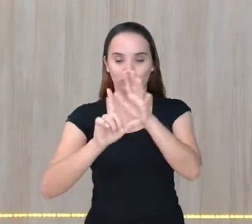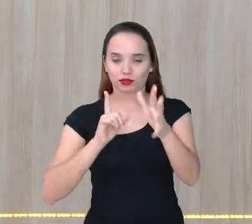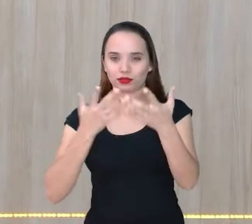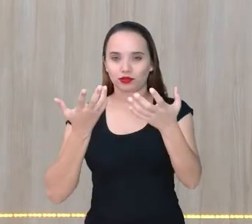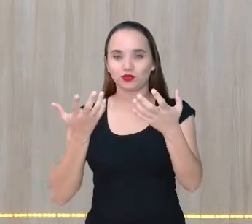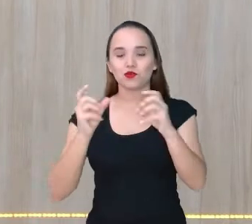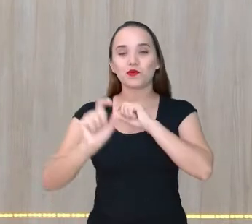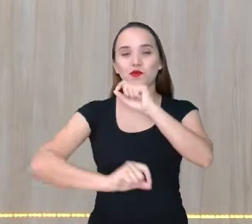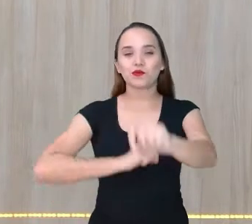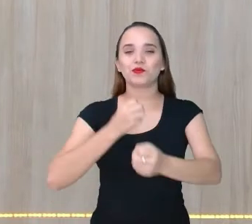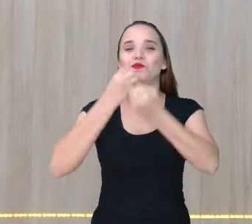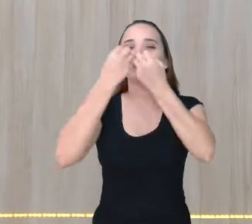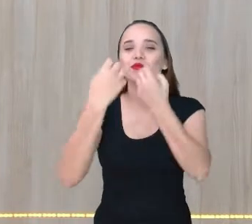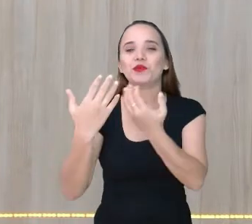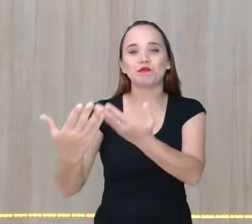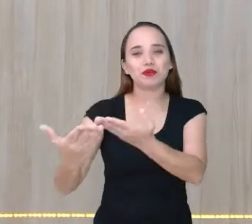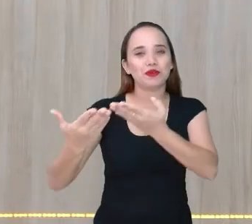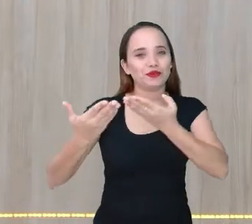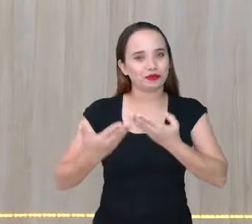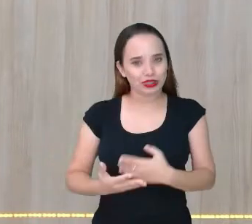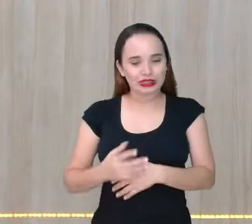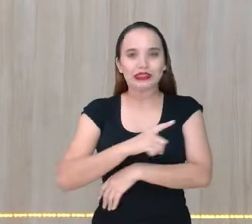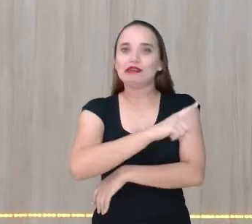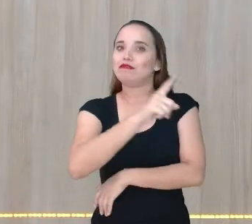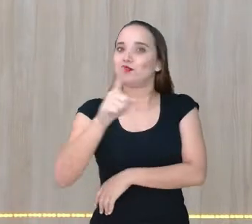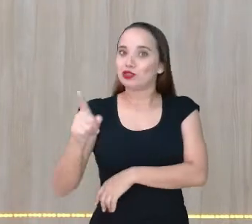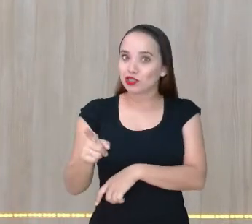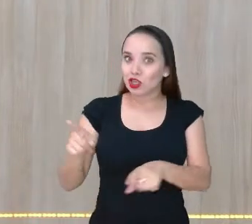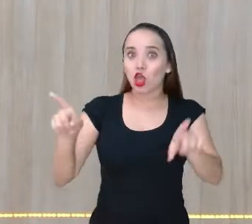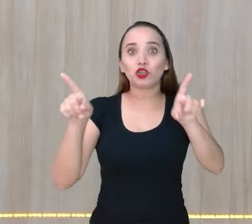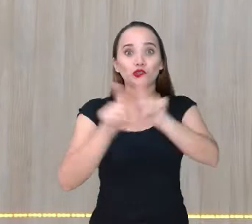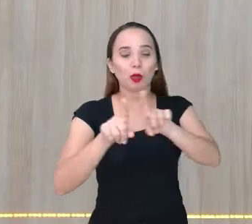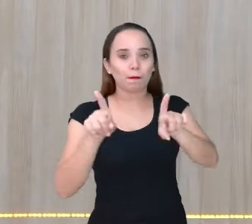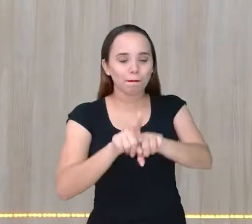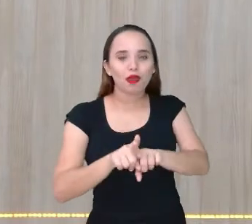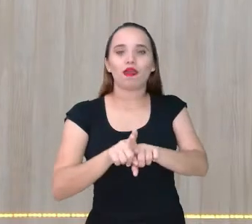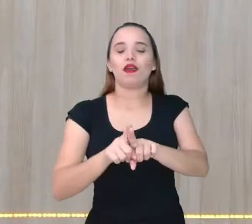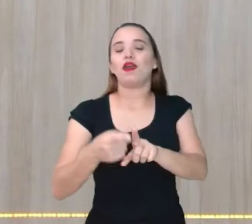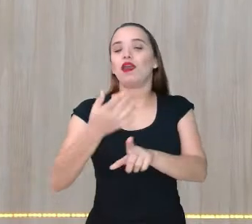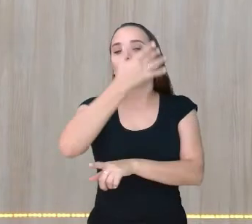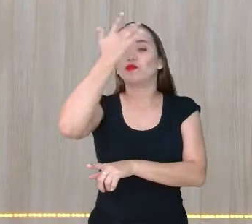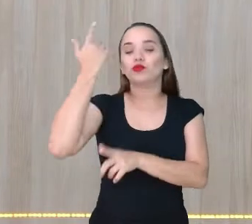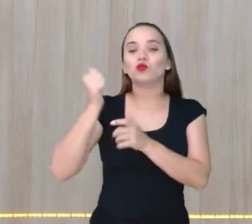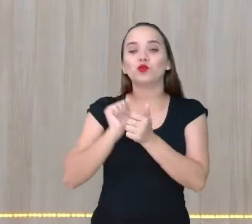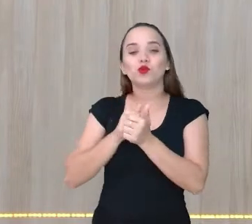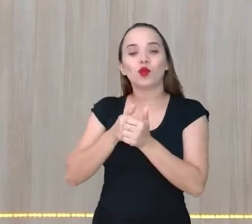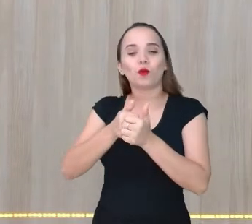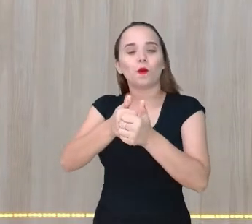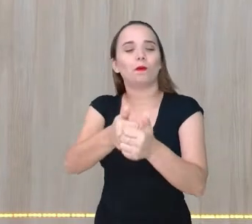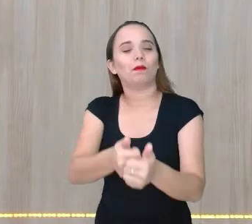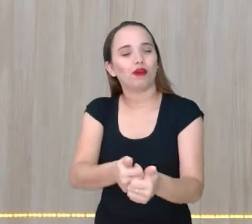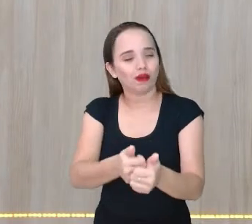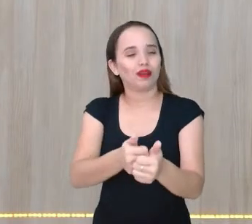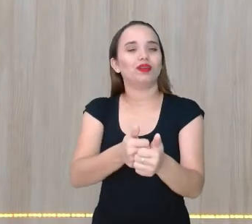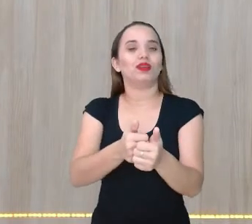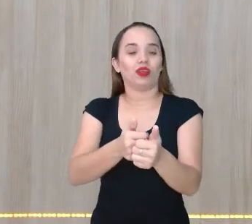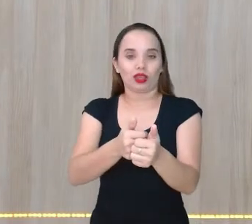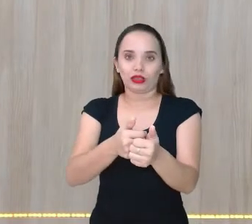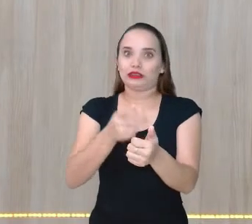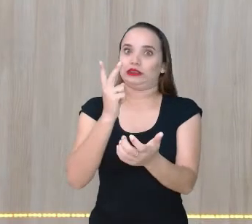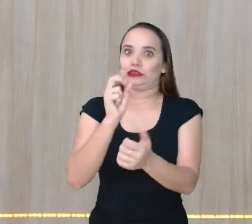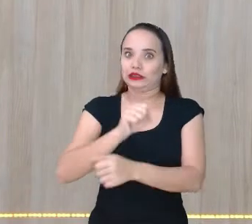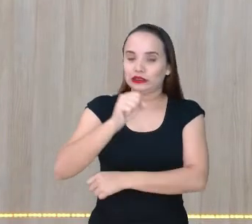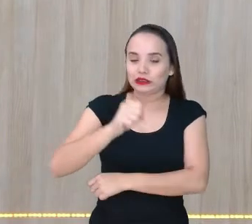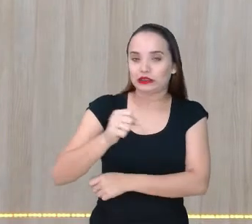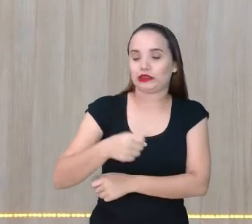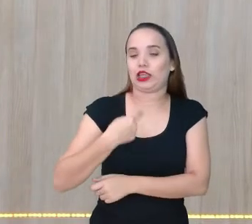dar boas-vindas aqui, não só a vocês, mas também a quem me acompanha, né? Afinal de contas, eu sempre estou muito